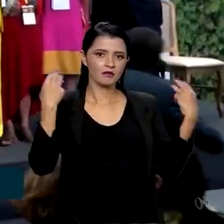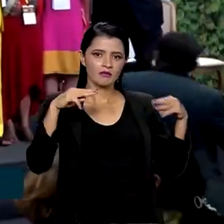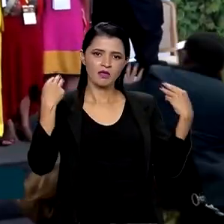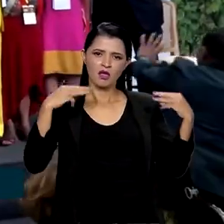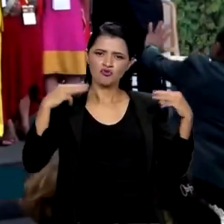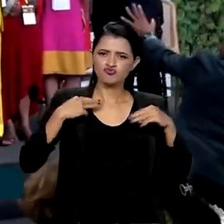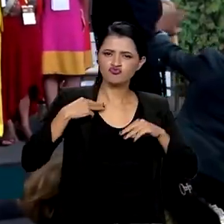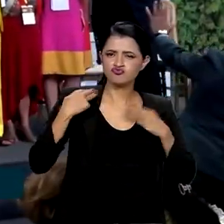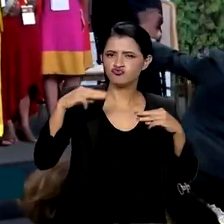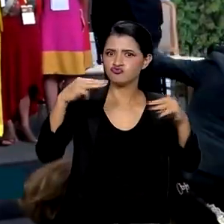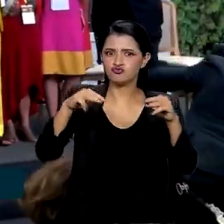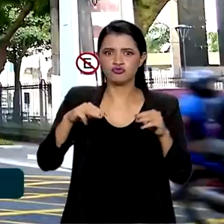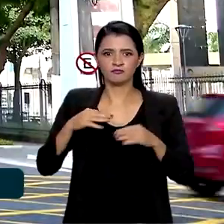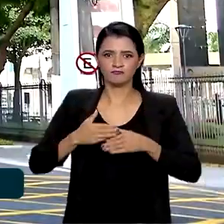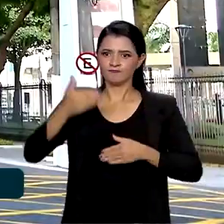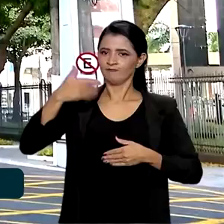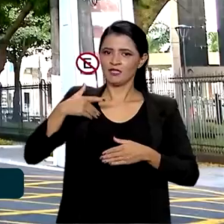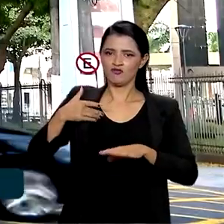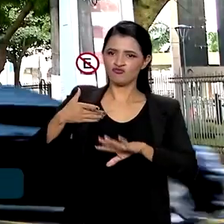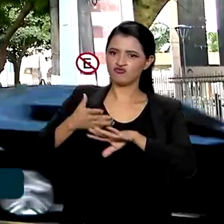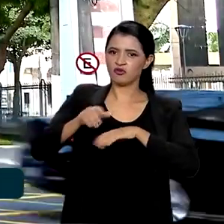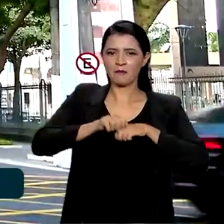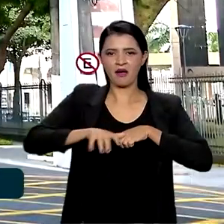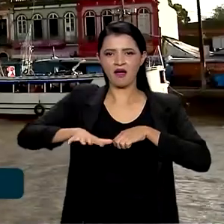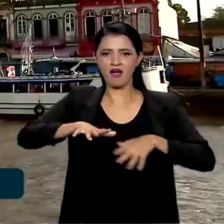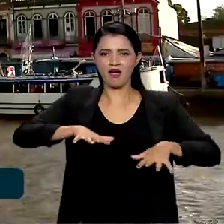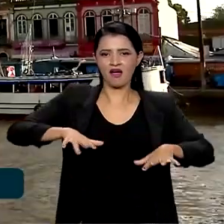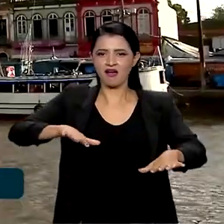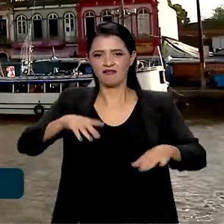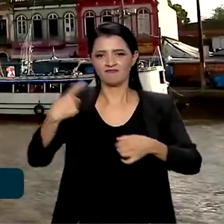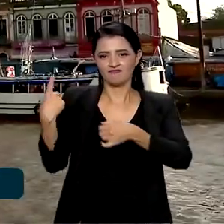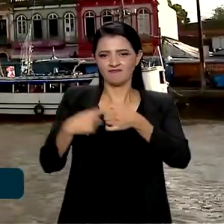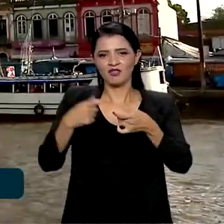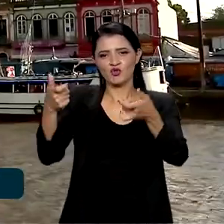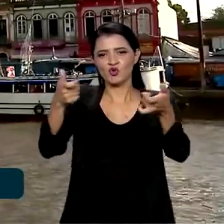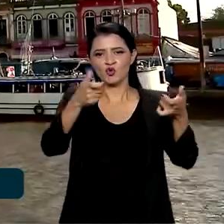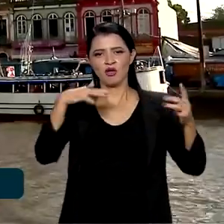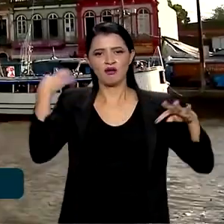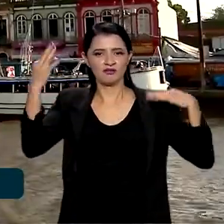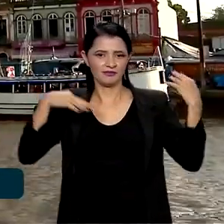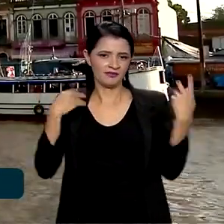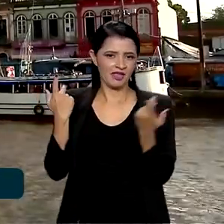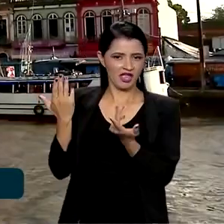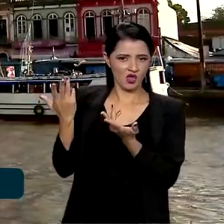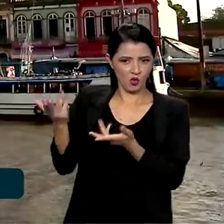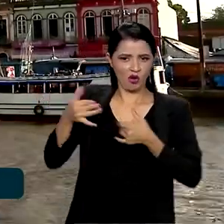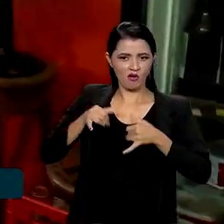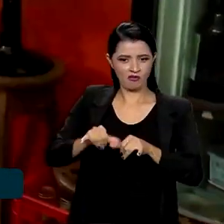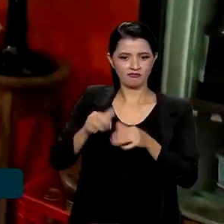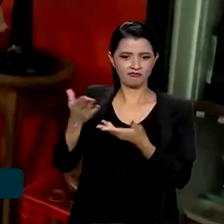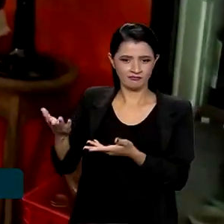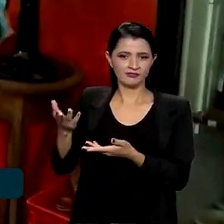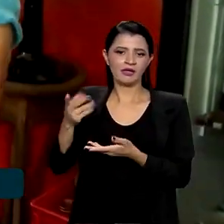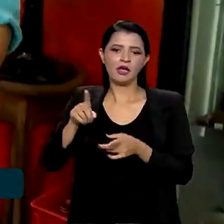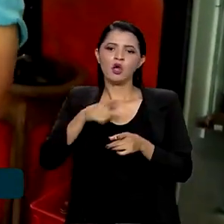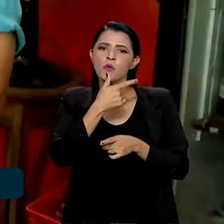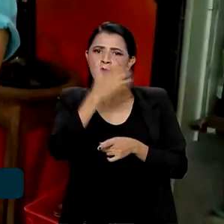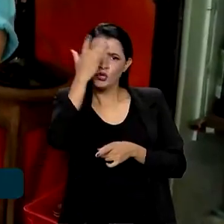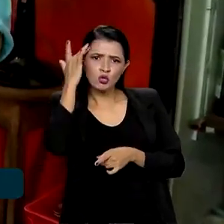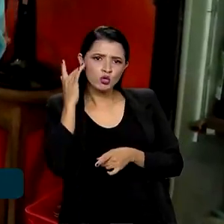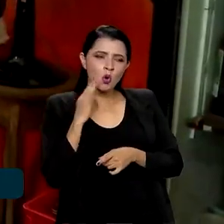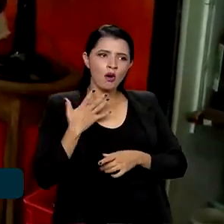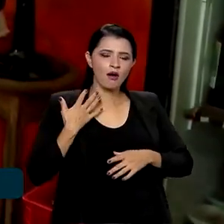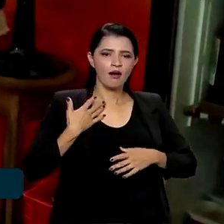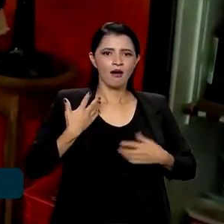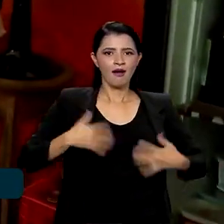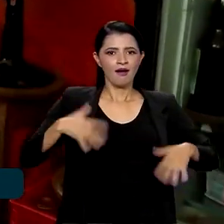as paredes das plenárias e se espalhou pela cidade. Em locais turísticos, como o mercado Ver o Peso, muita gente se animou